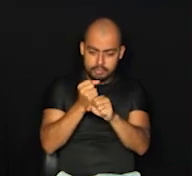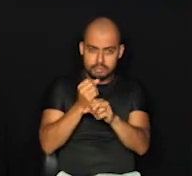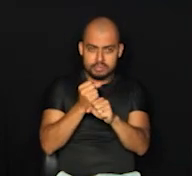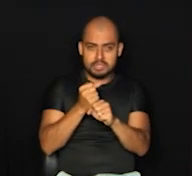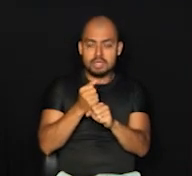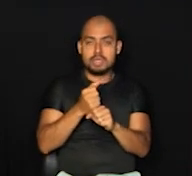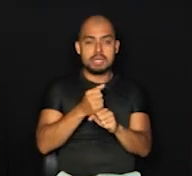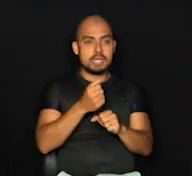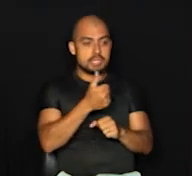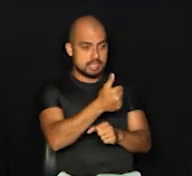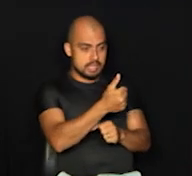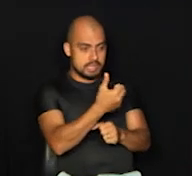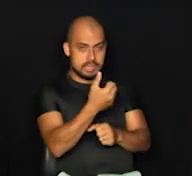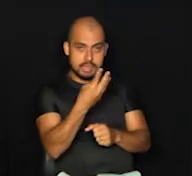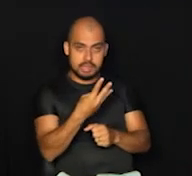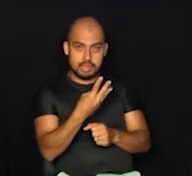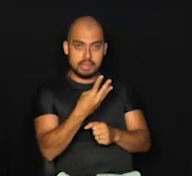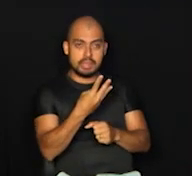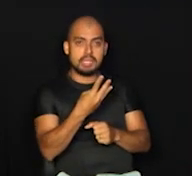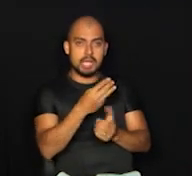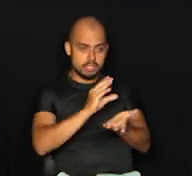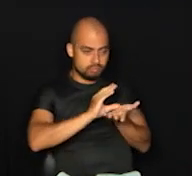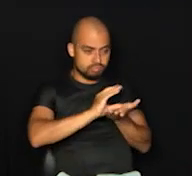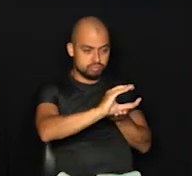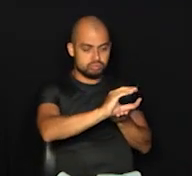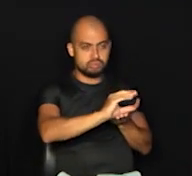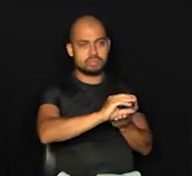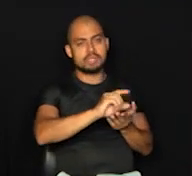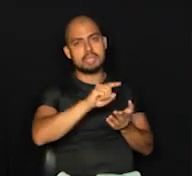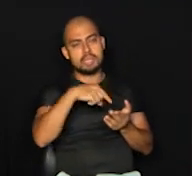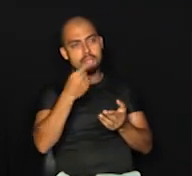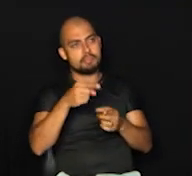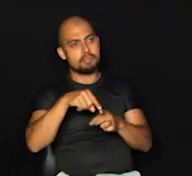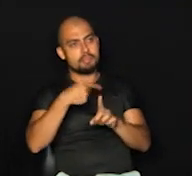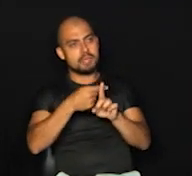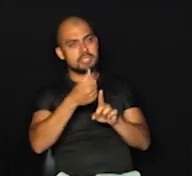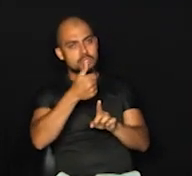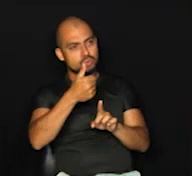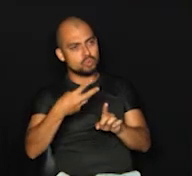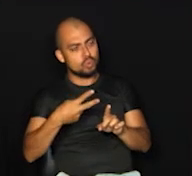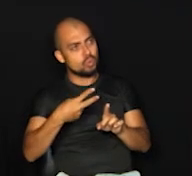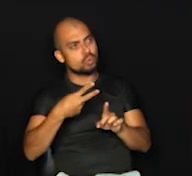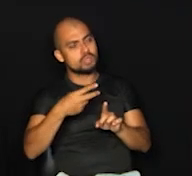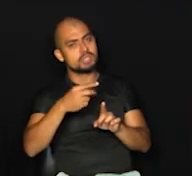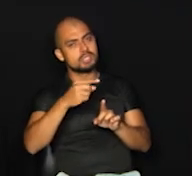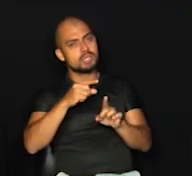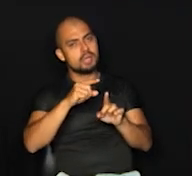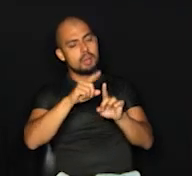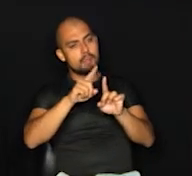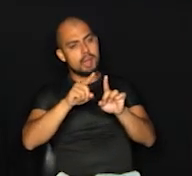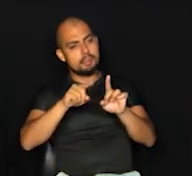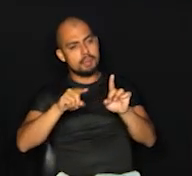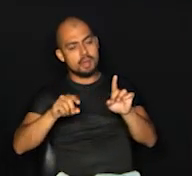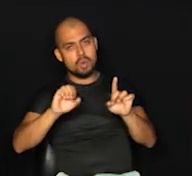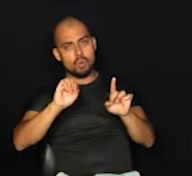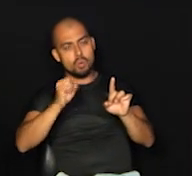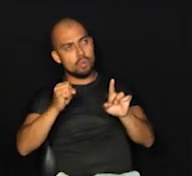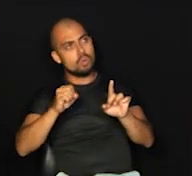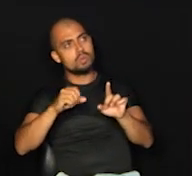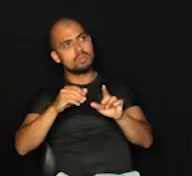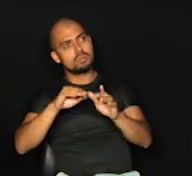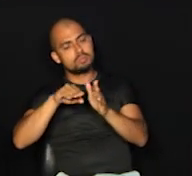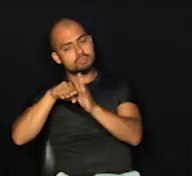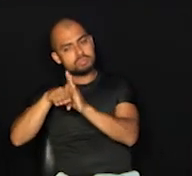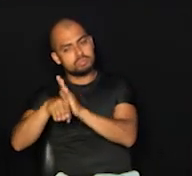13 investimentos no segundo trimestre de 2019, 12 no terceiro trimestre, foi caindo, né? Isso. 8 no último trimestre